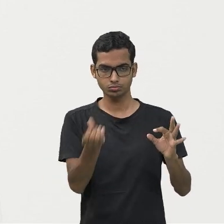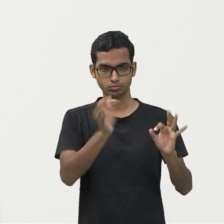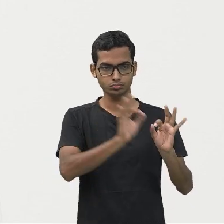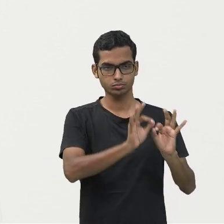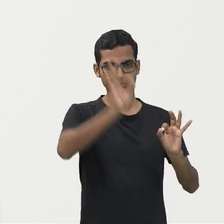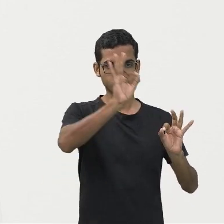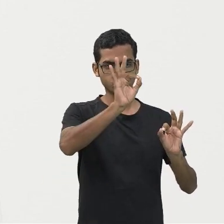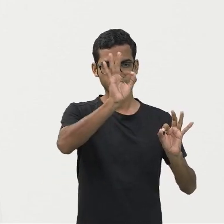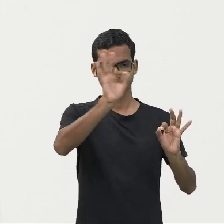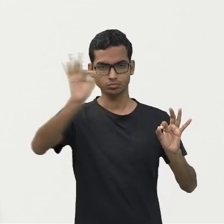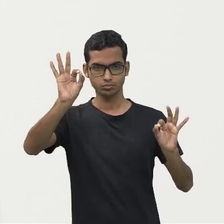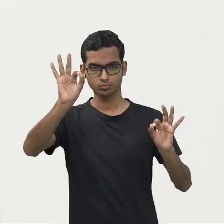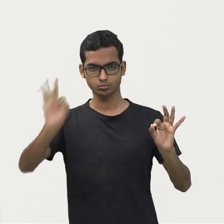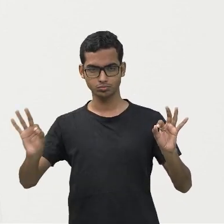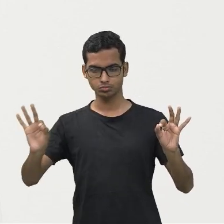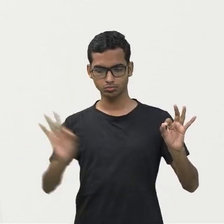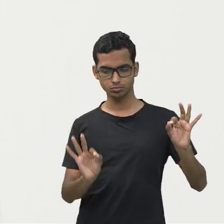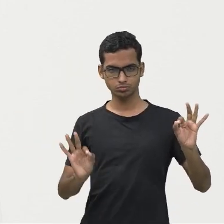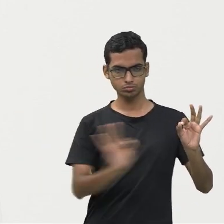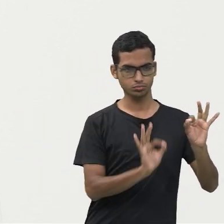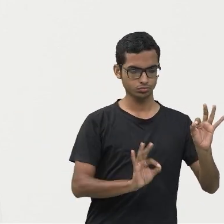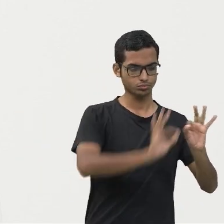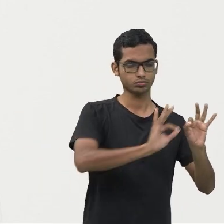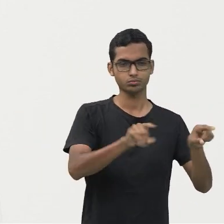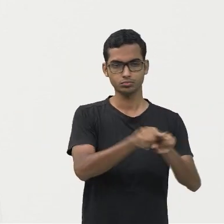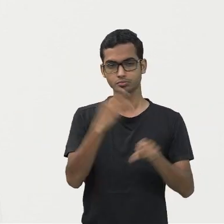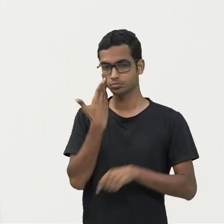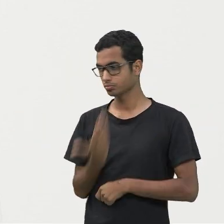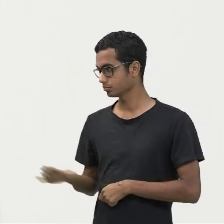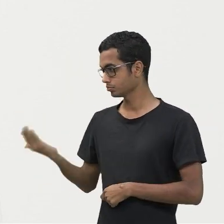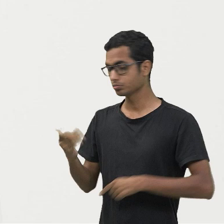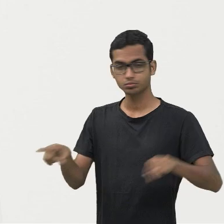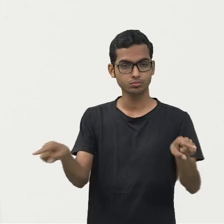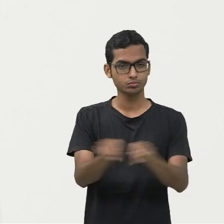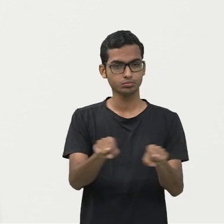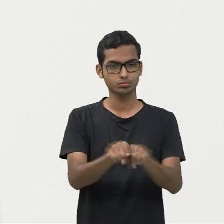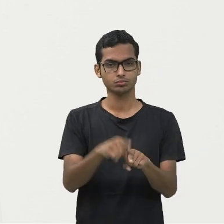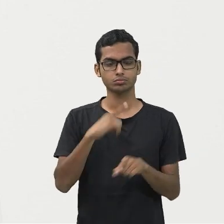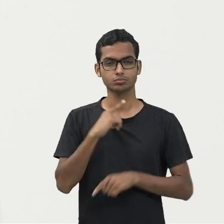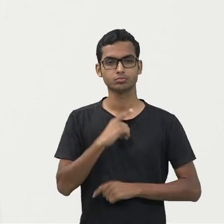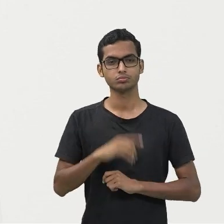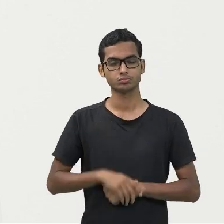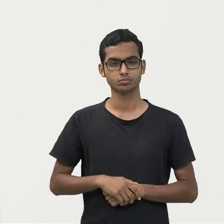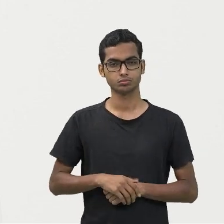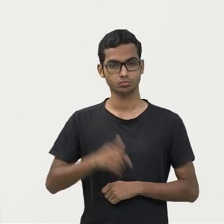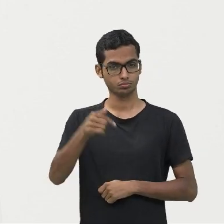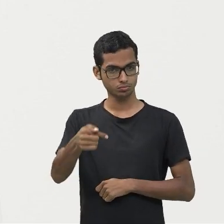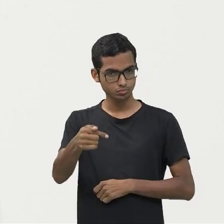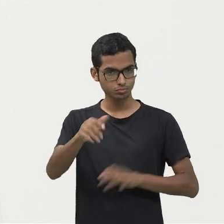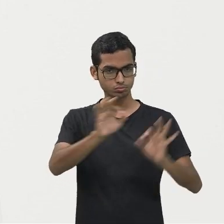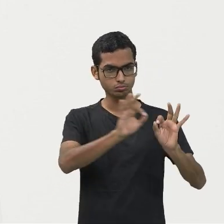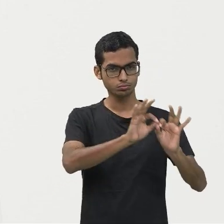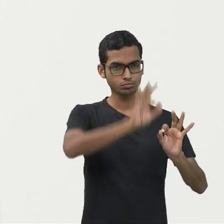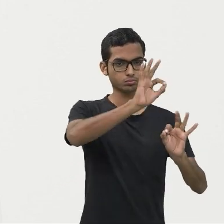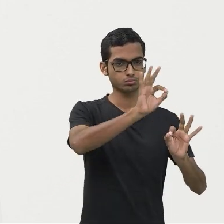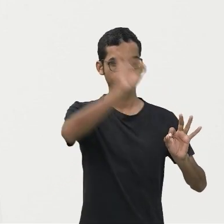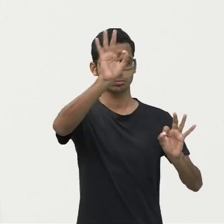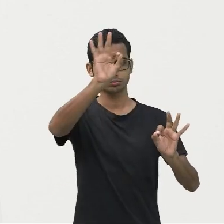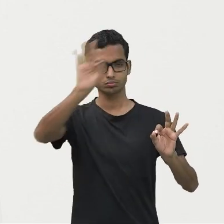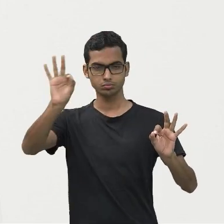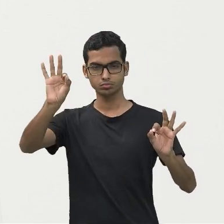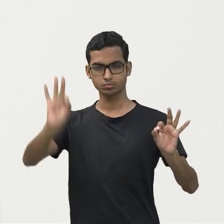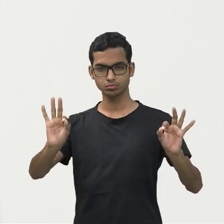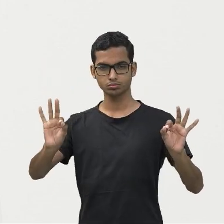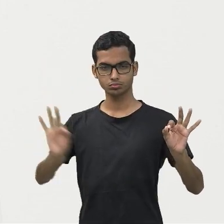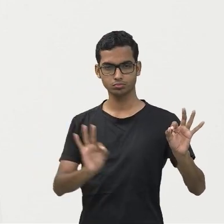lados, o hexágono. Nosso polígono regular de sete lados,